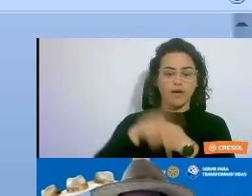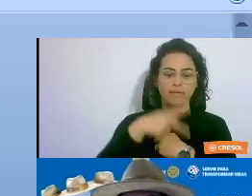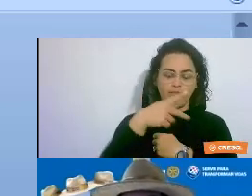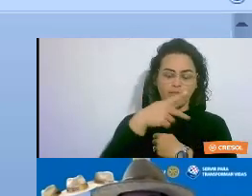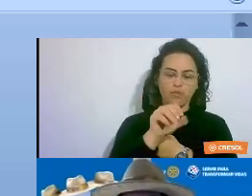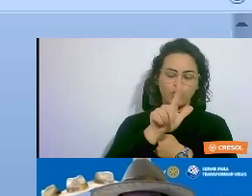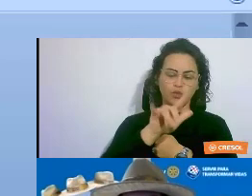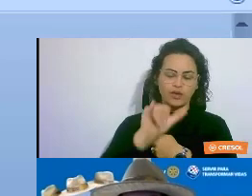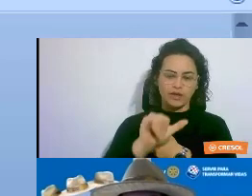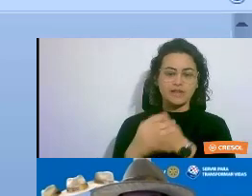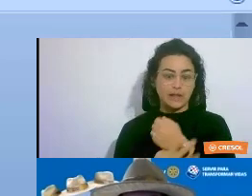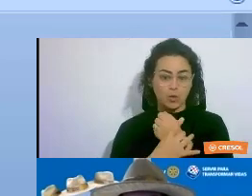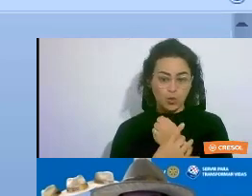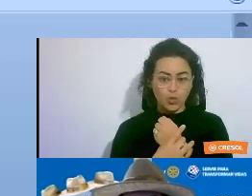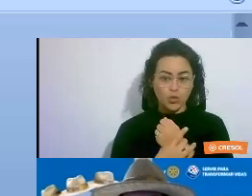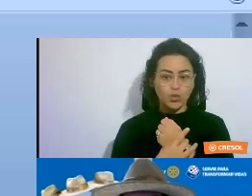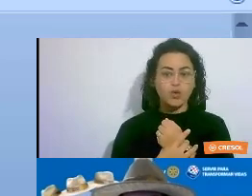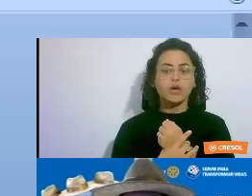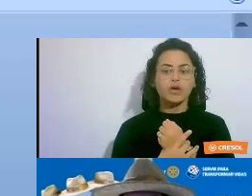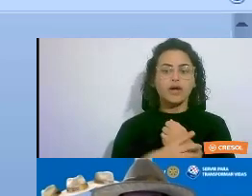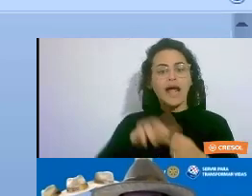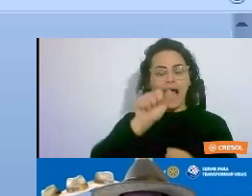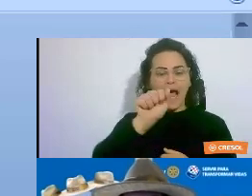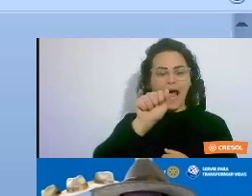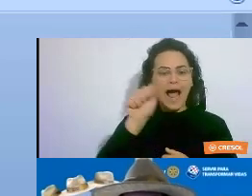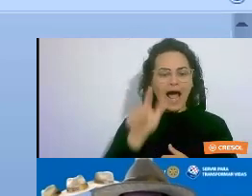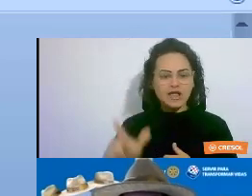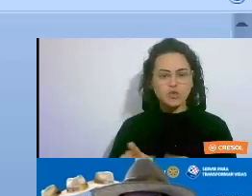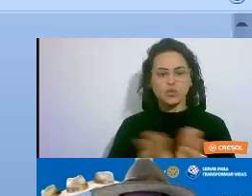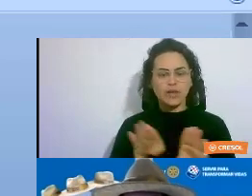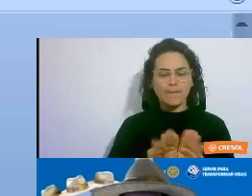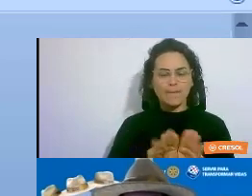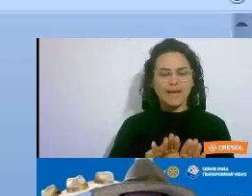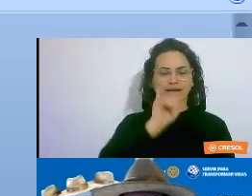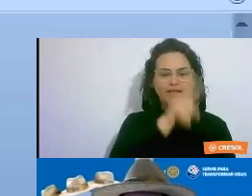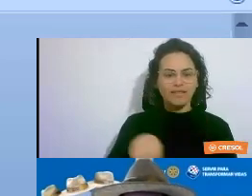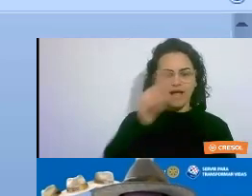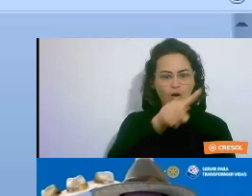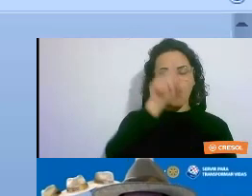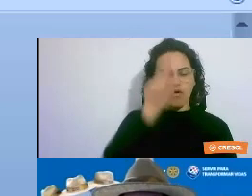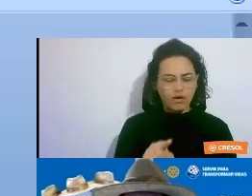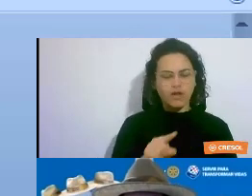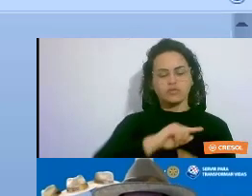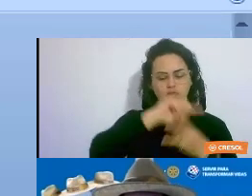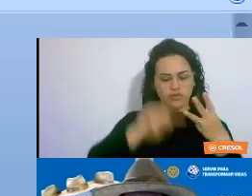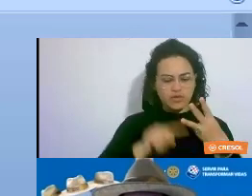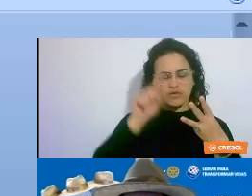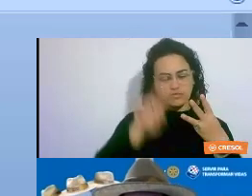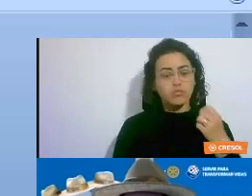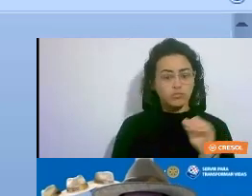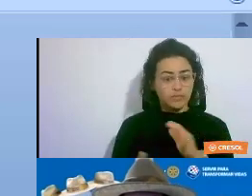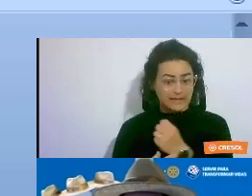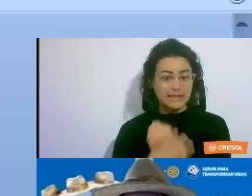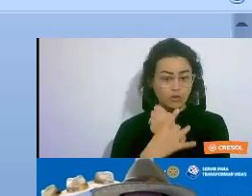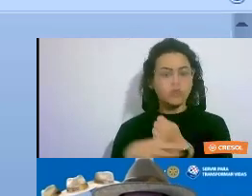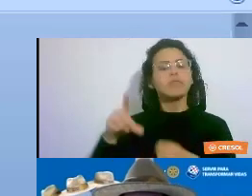a Azul e o Itaú Seguros. Então, basta fazer o cadastramento da pólice para